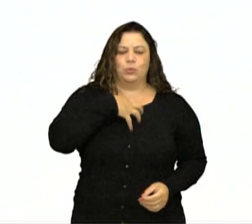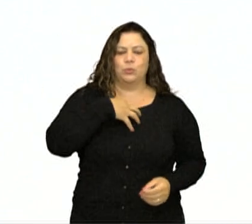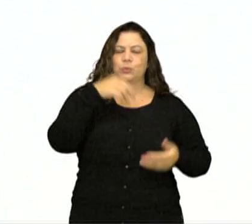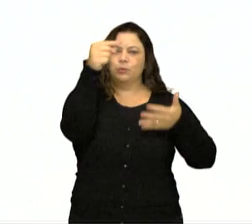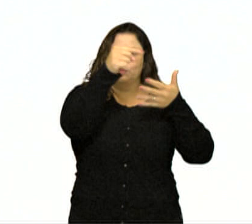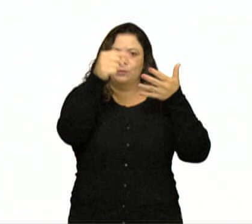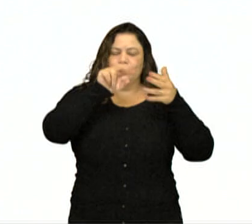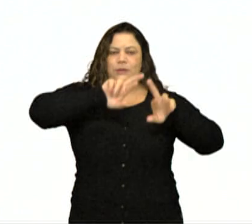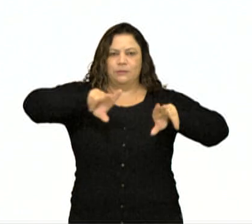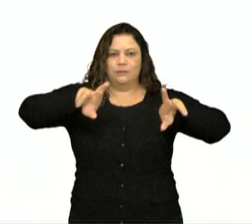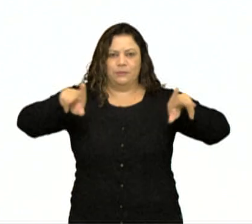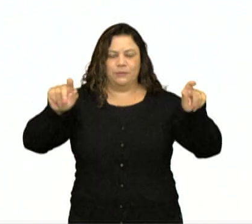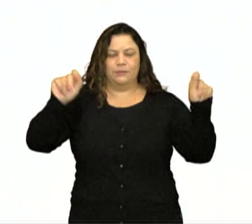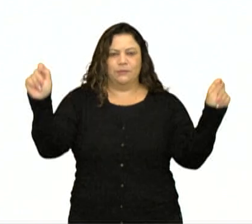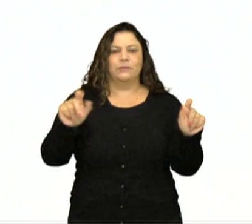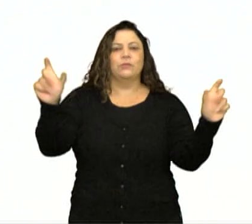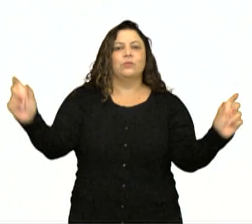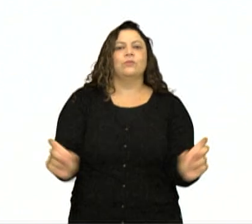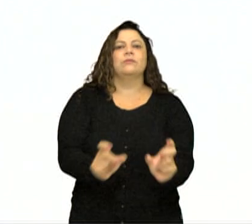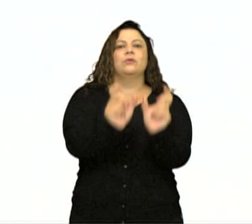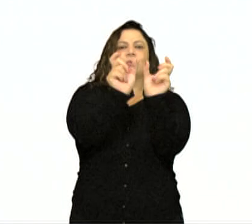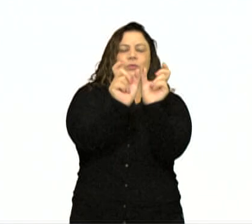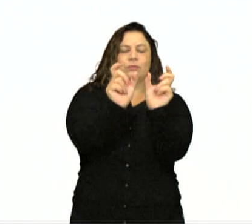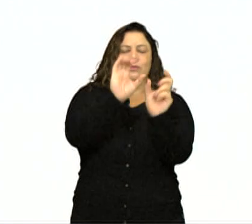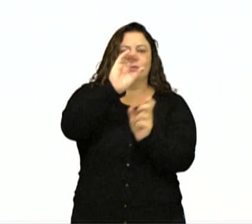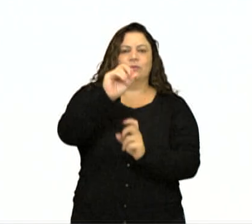decorrentes de emprego de conjunções.